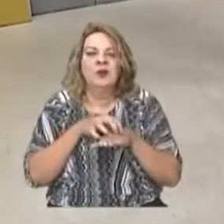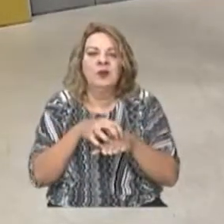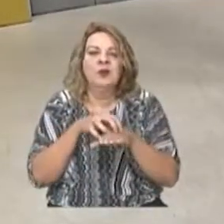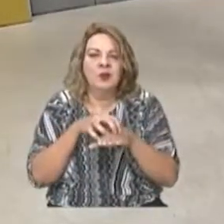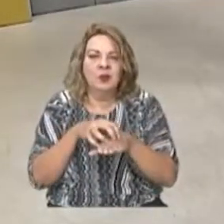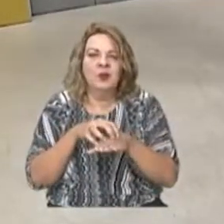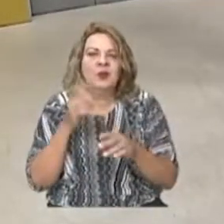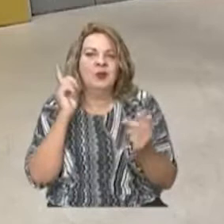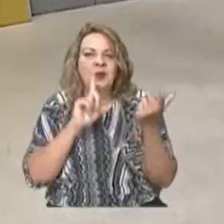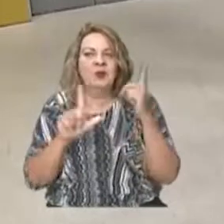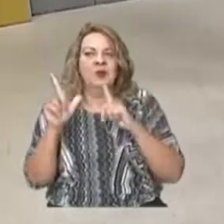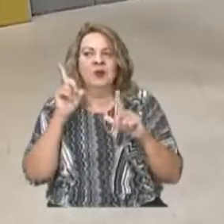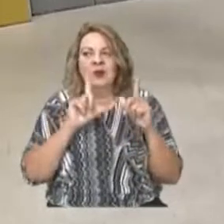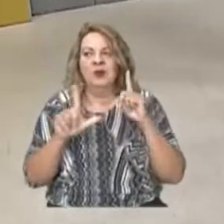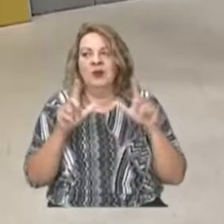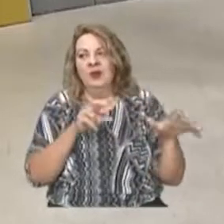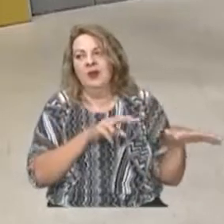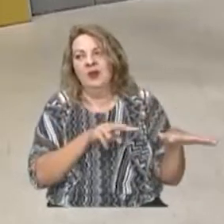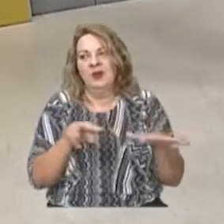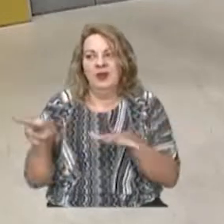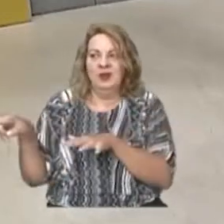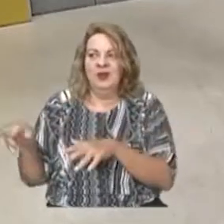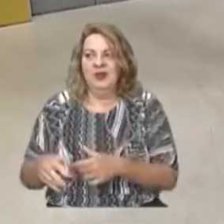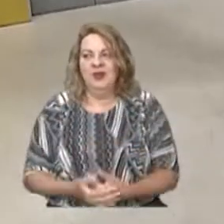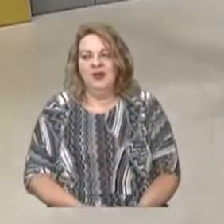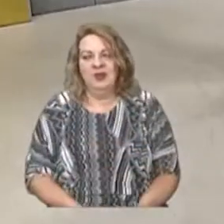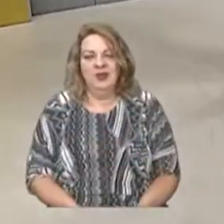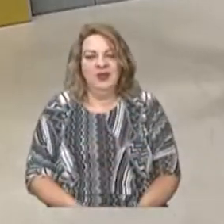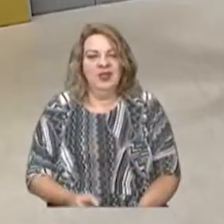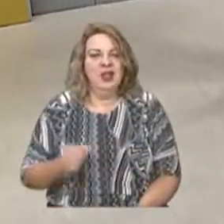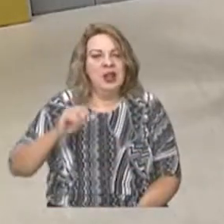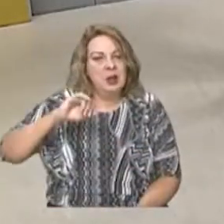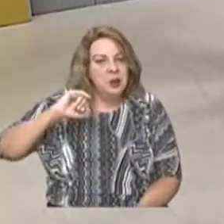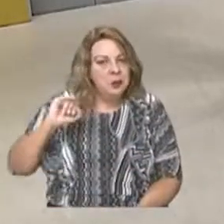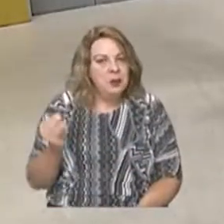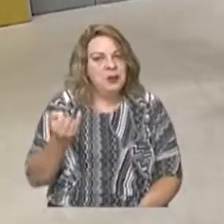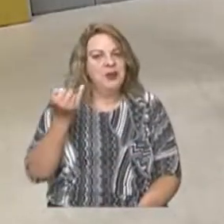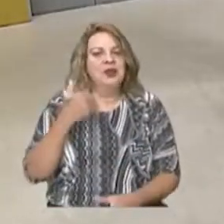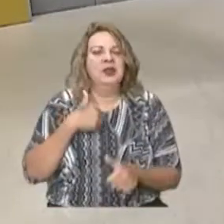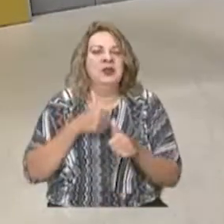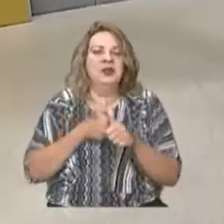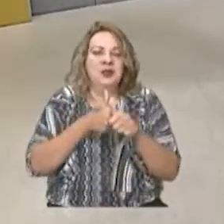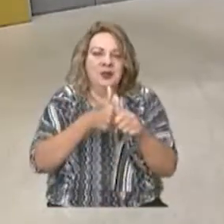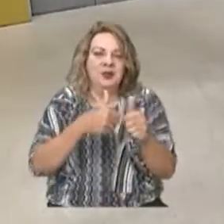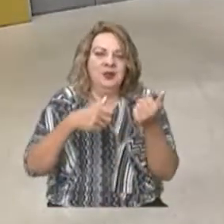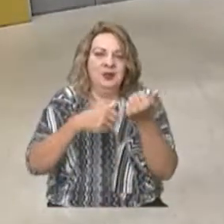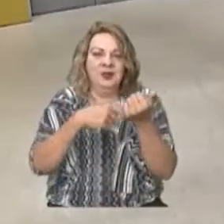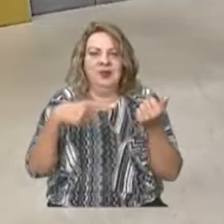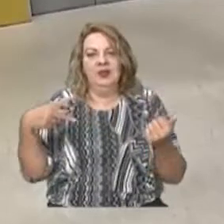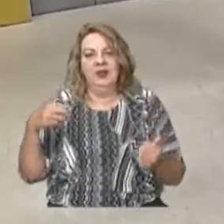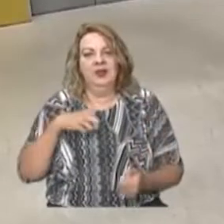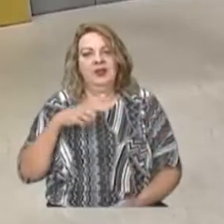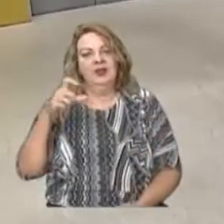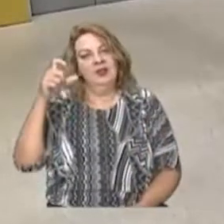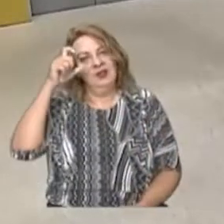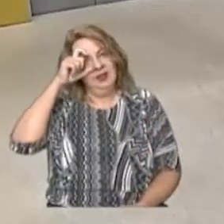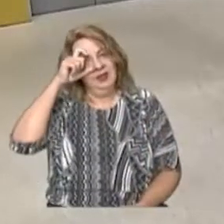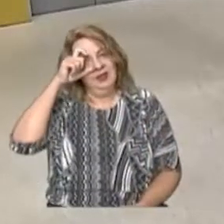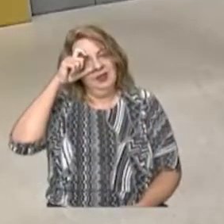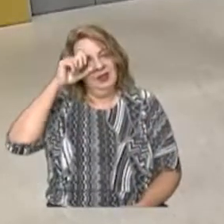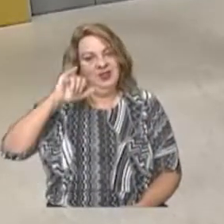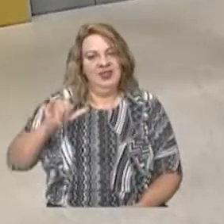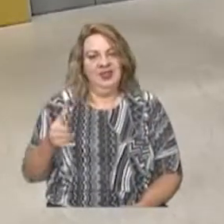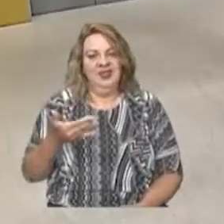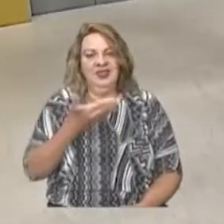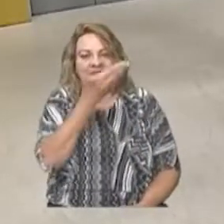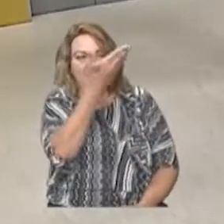dos contemplados da semana. Aproveita que já está aí acompanhando o Caju Cap. Segue o tio Vessiane lá, por favor.